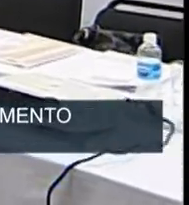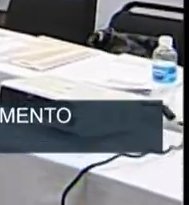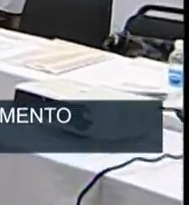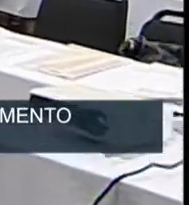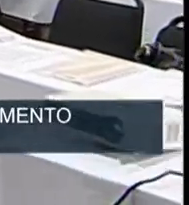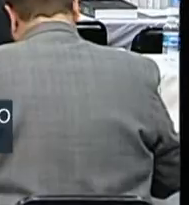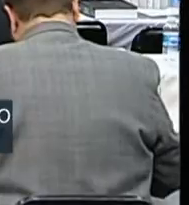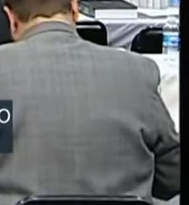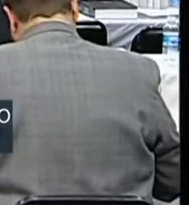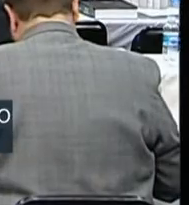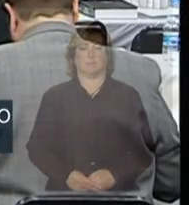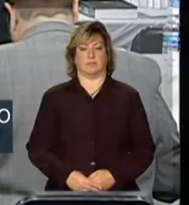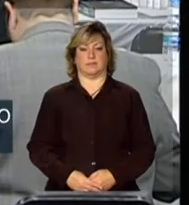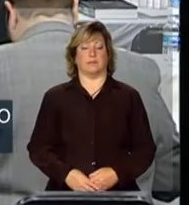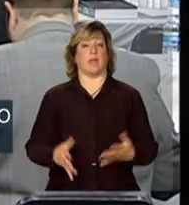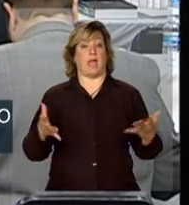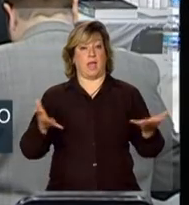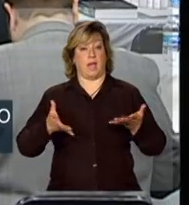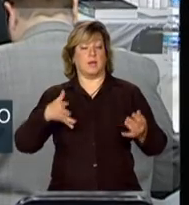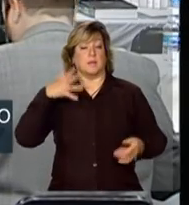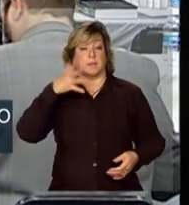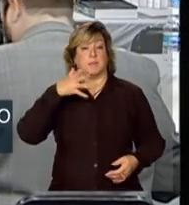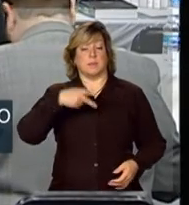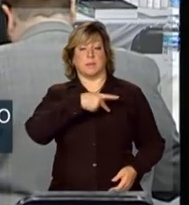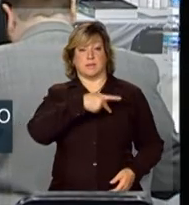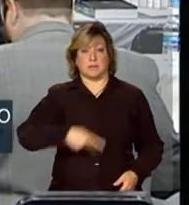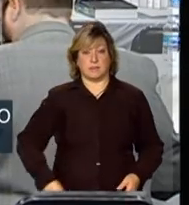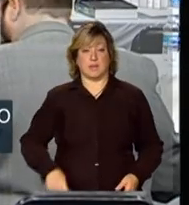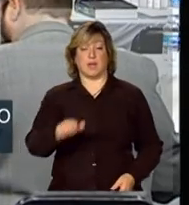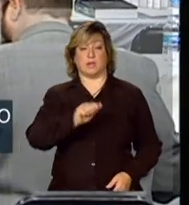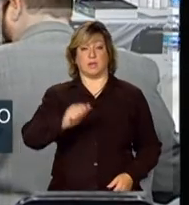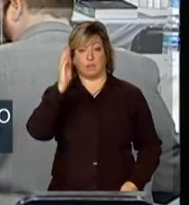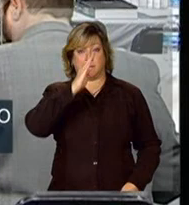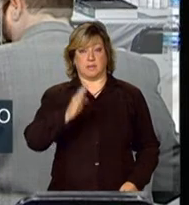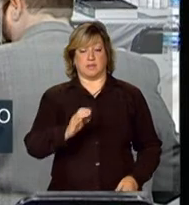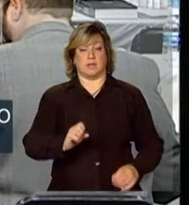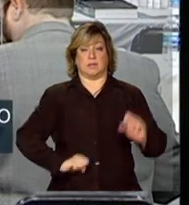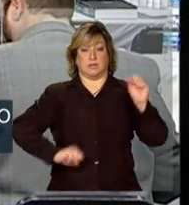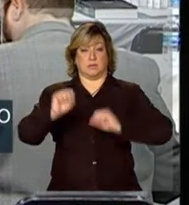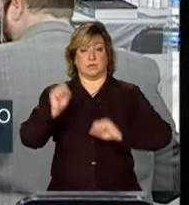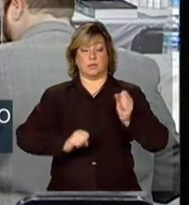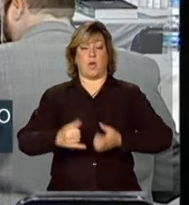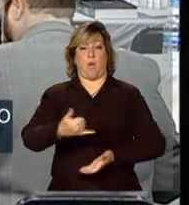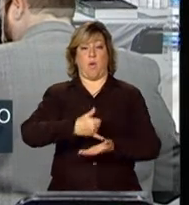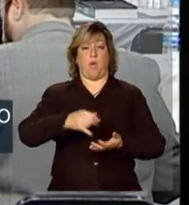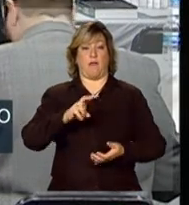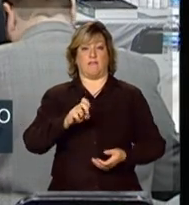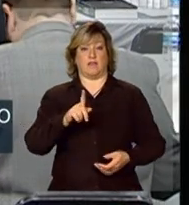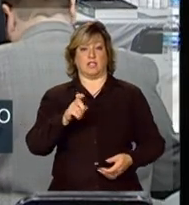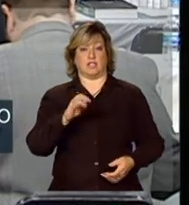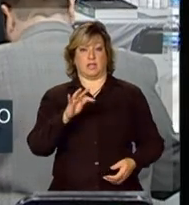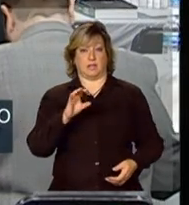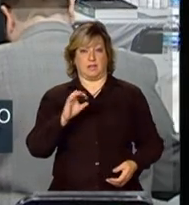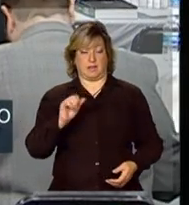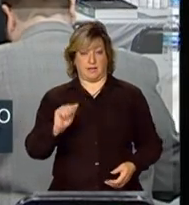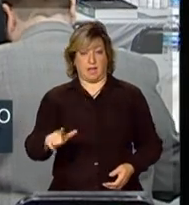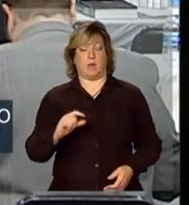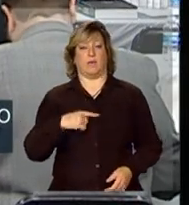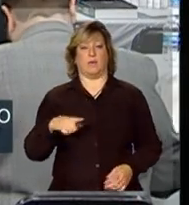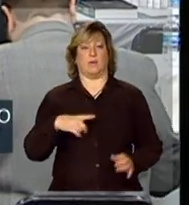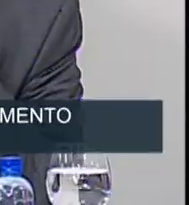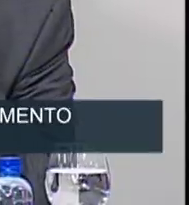Passamos a palavra agora para o presidente da Associação Brasileira das Indústrias de Óleos Vegetais, a ABIOV,